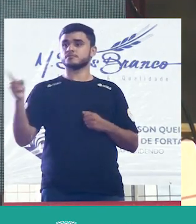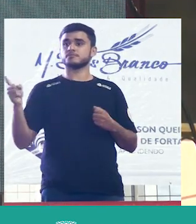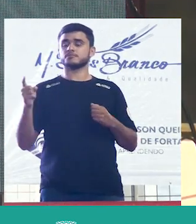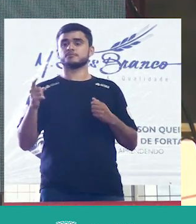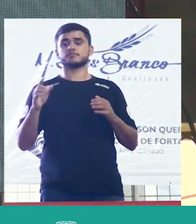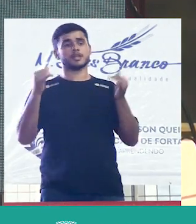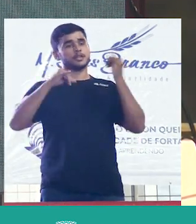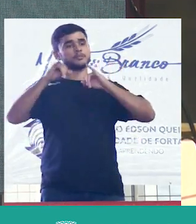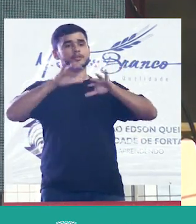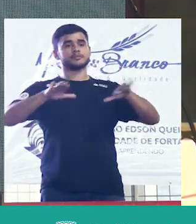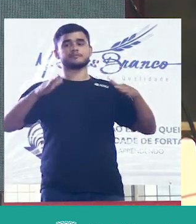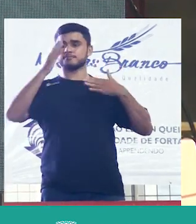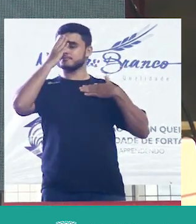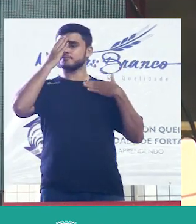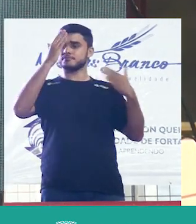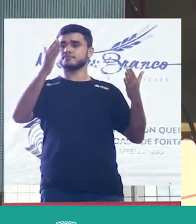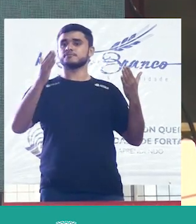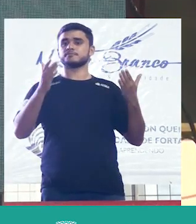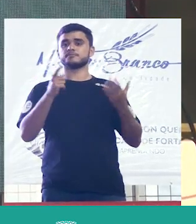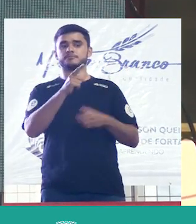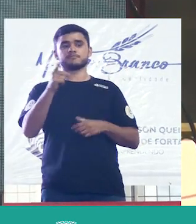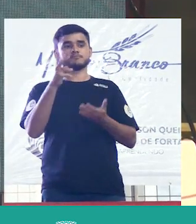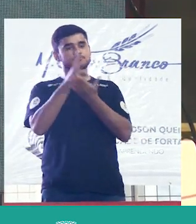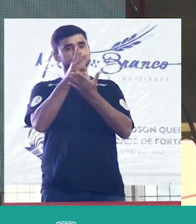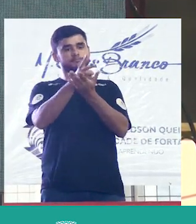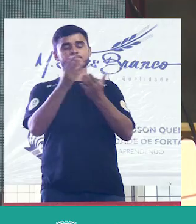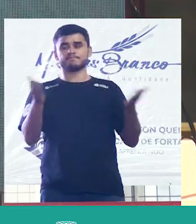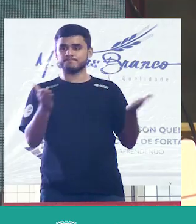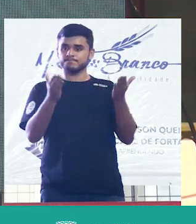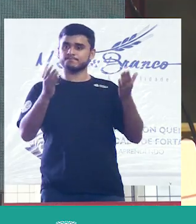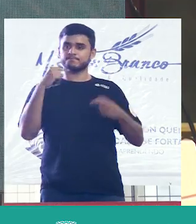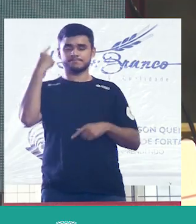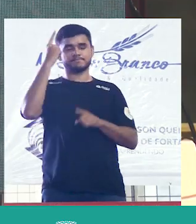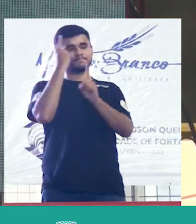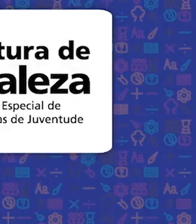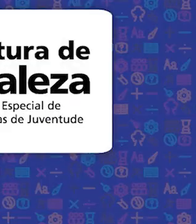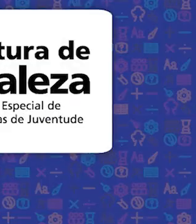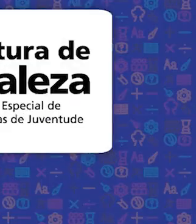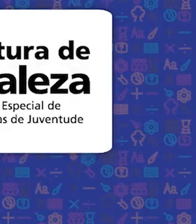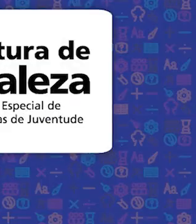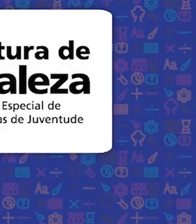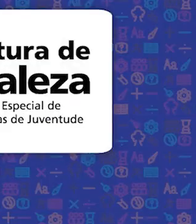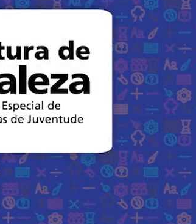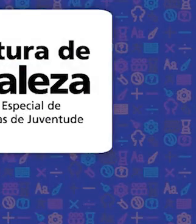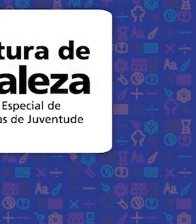a química é isso aí. Obrigado, continue nessa jornada e até a próxima.